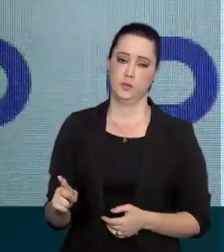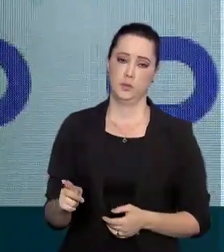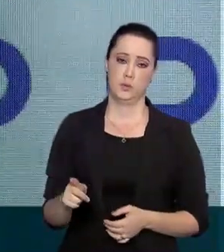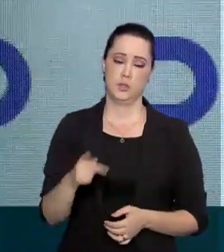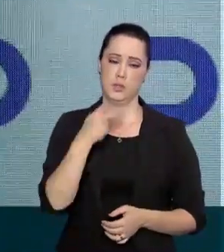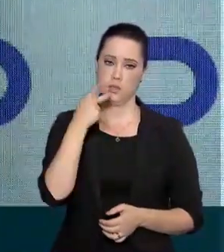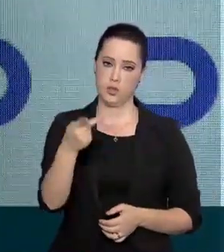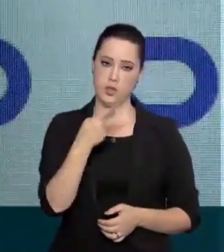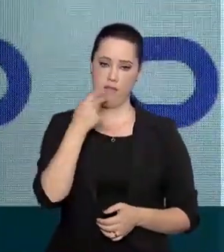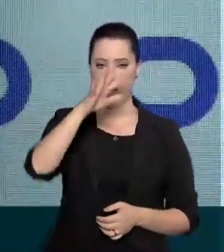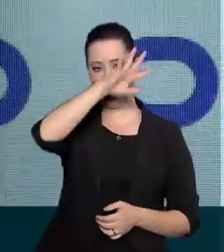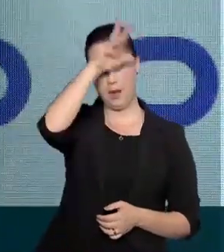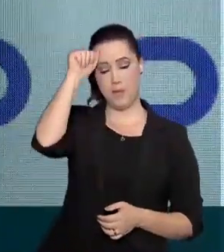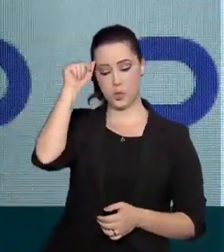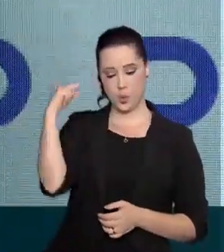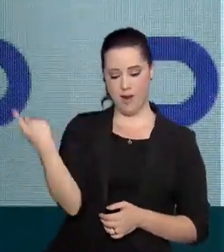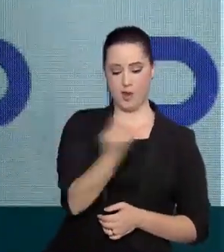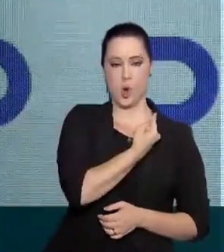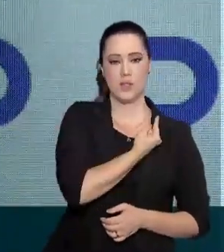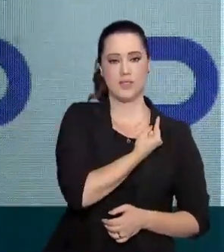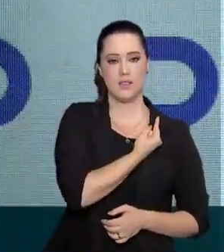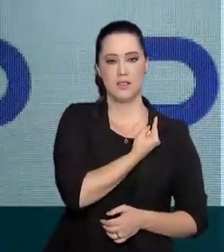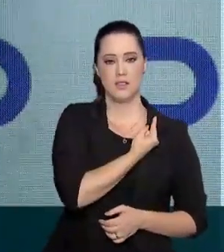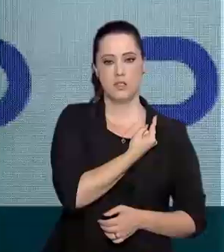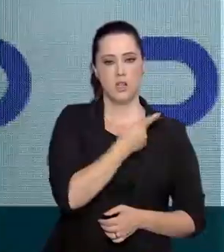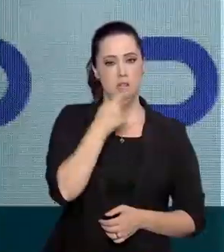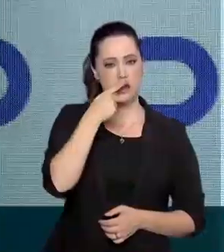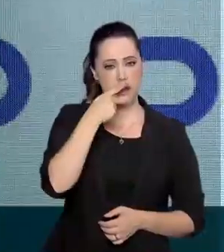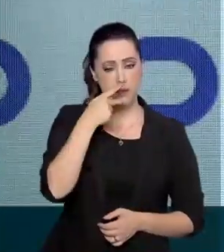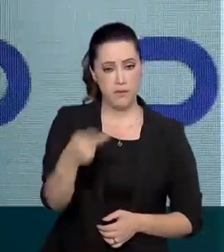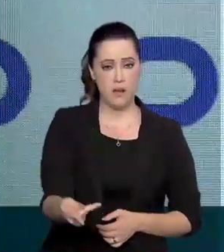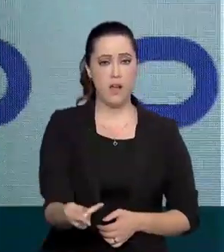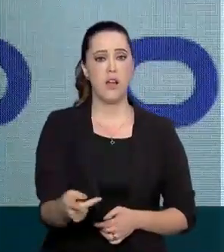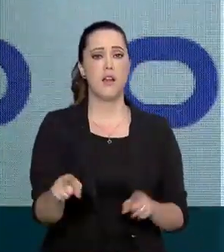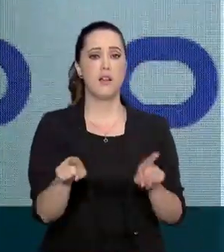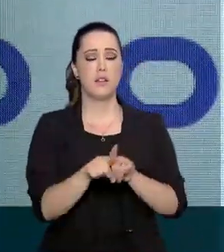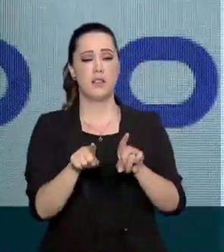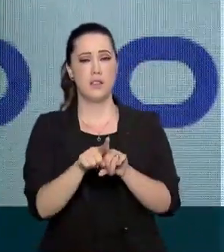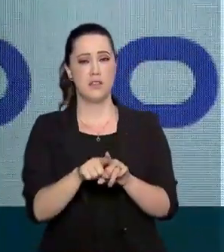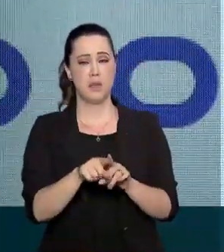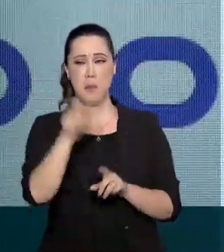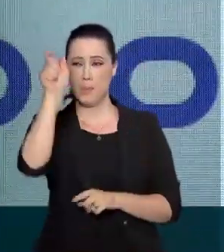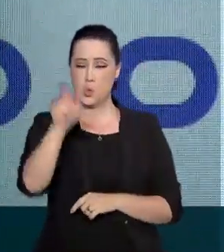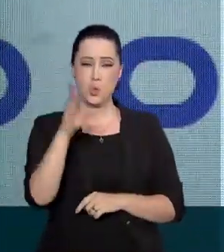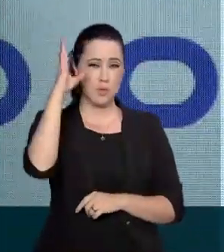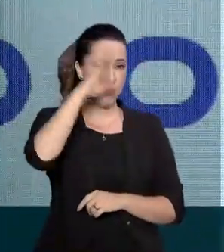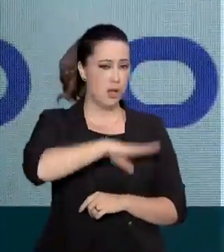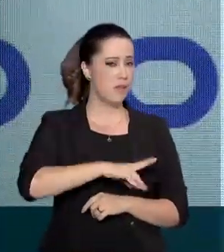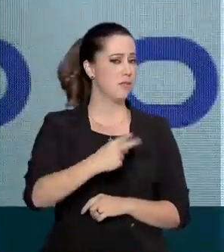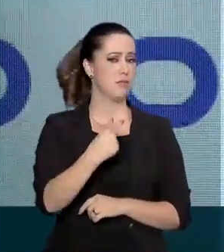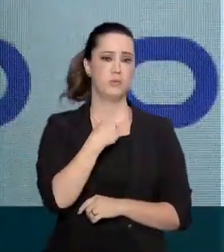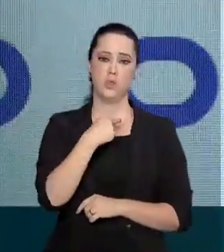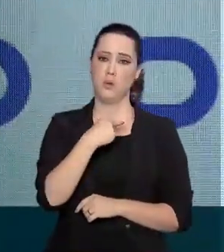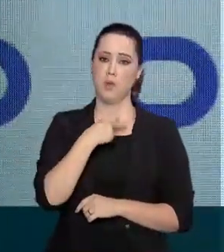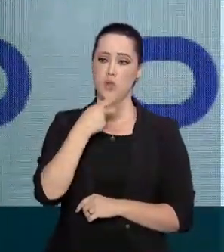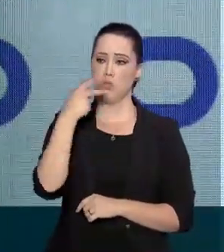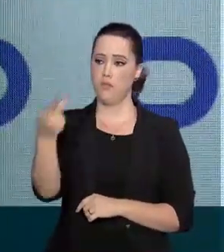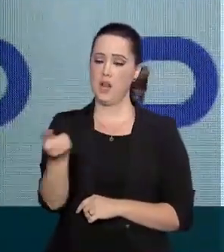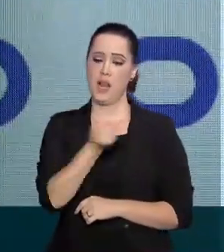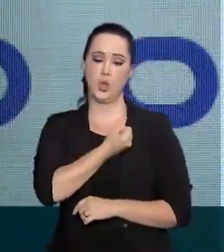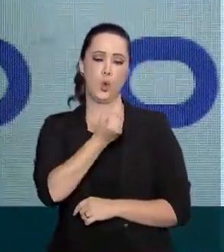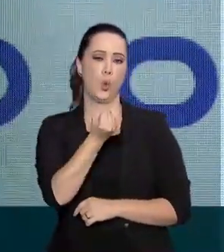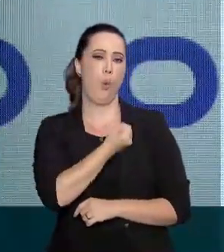diz que a Amazônia é nossa, que diz, Ricardo Salles, que maus brasileiros não podem divulgar números